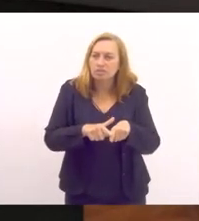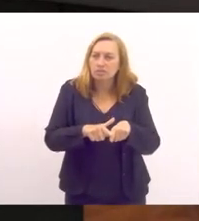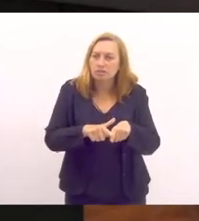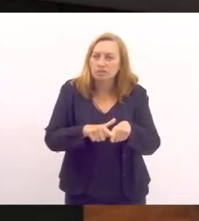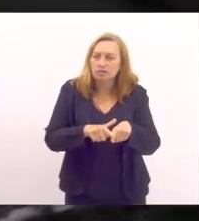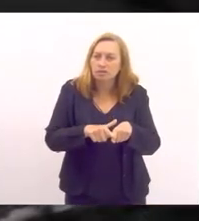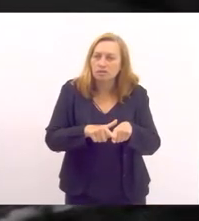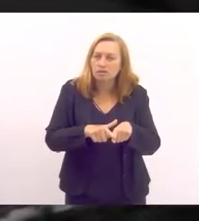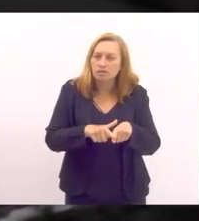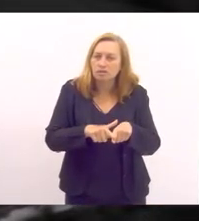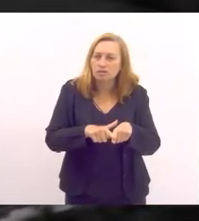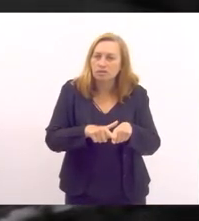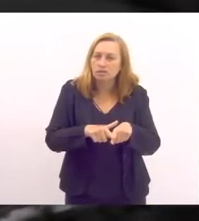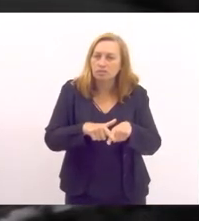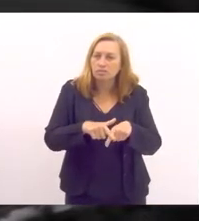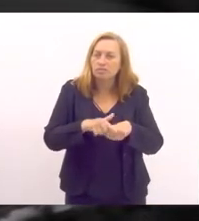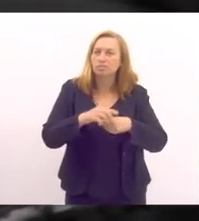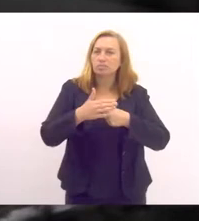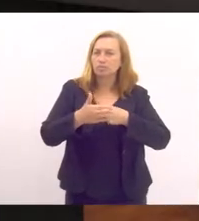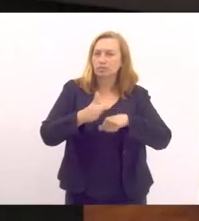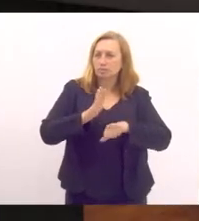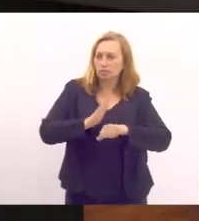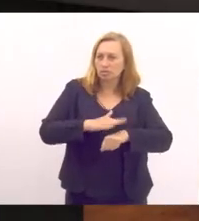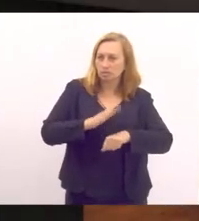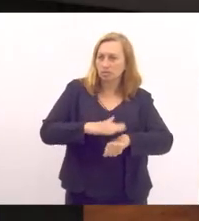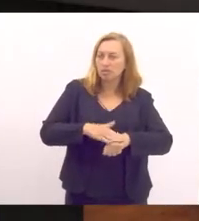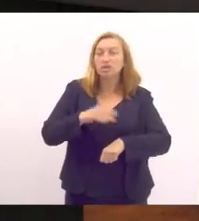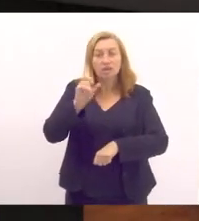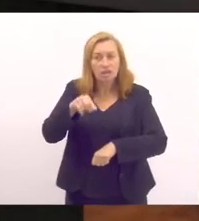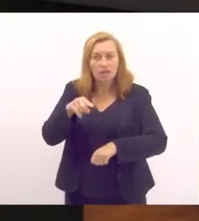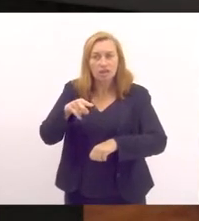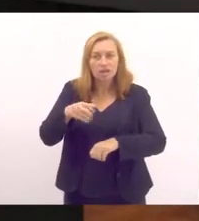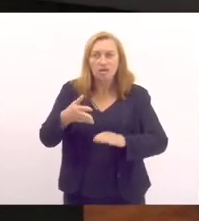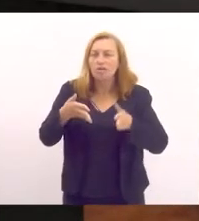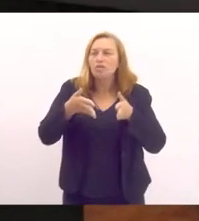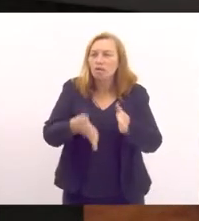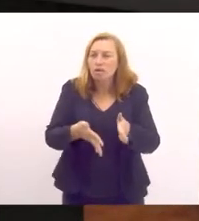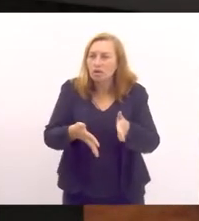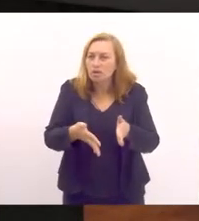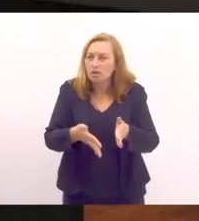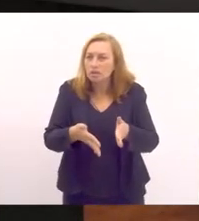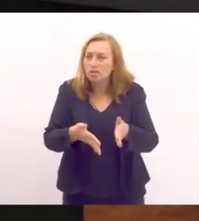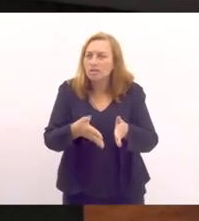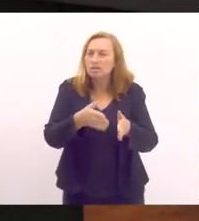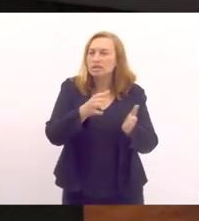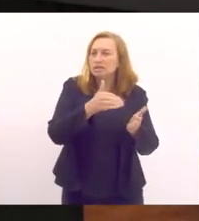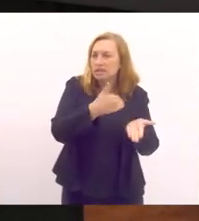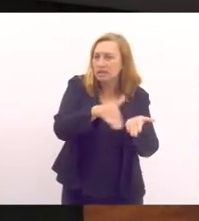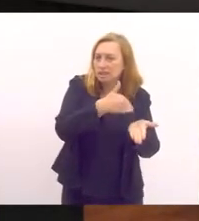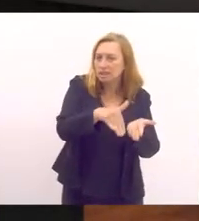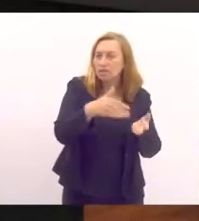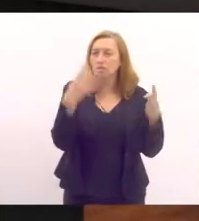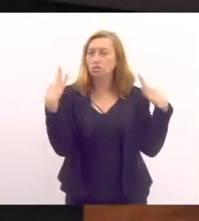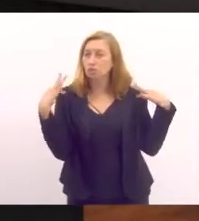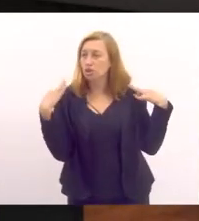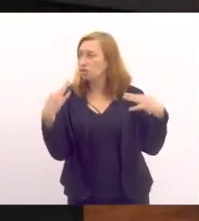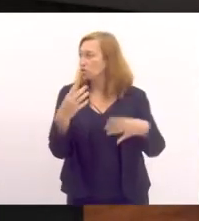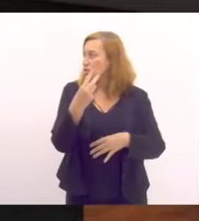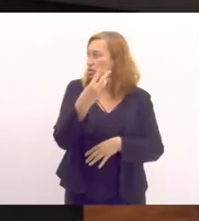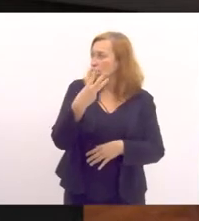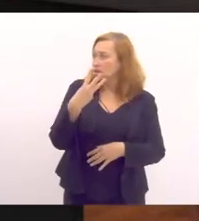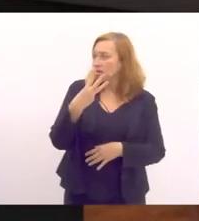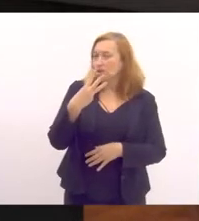como protagonistas que são. Né? A gente está centralizando na Secretaria de Turismo, na Turismo, no